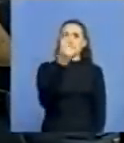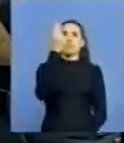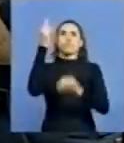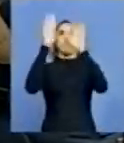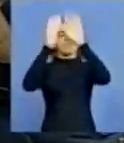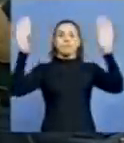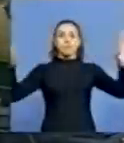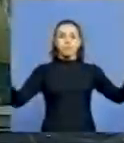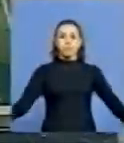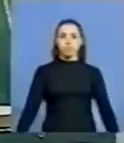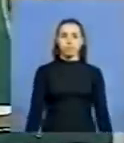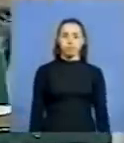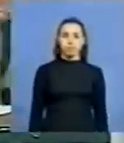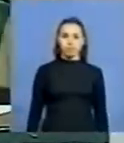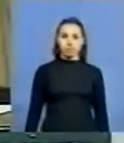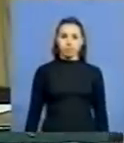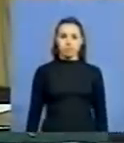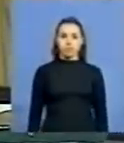eleitos.